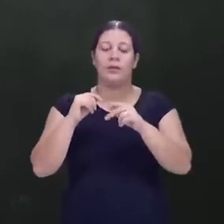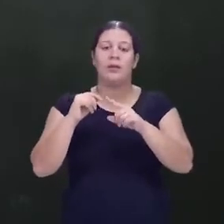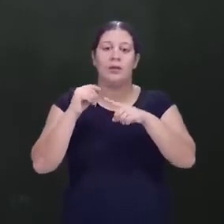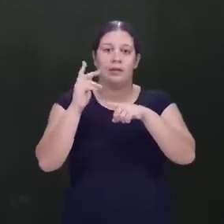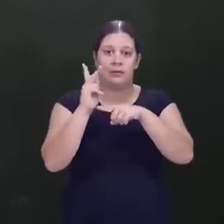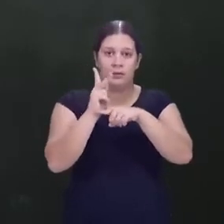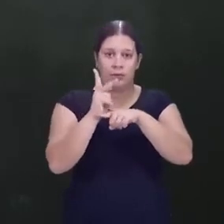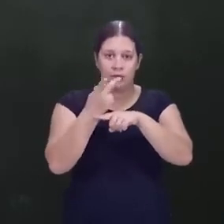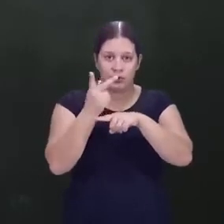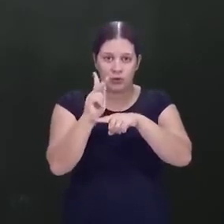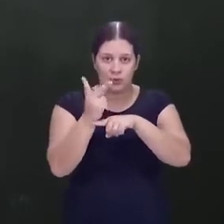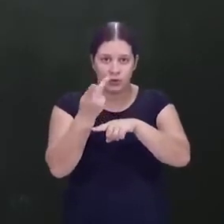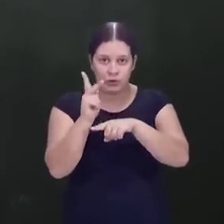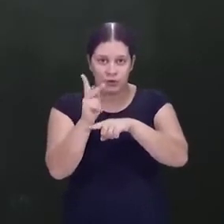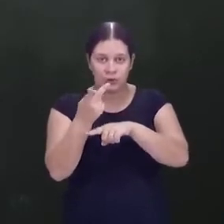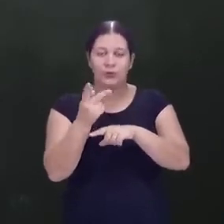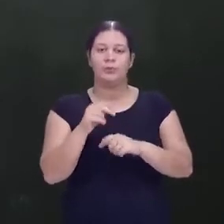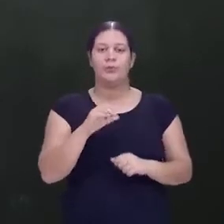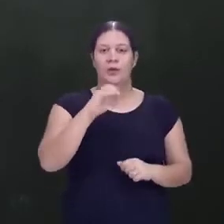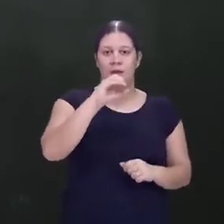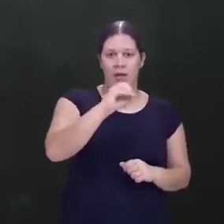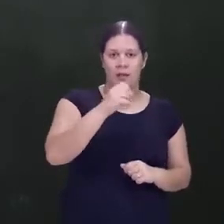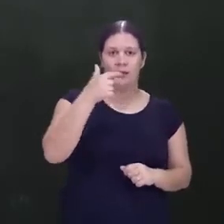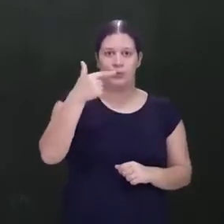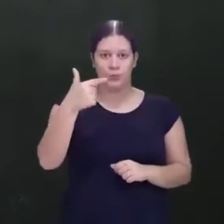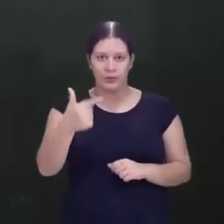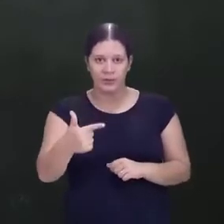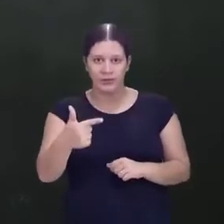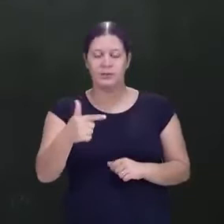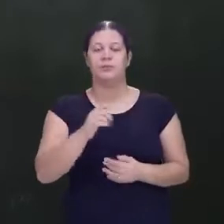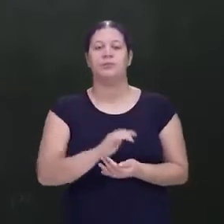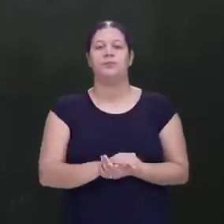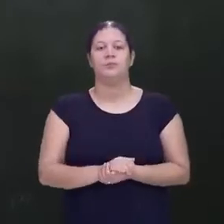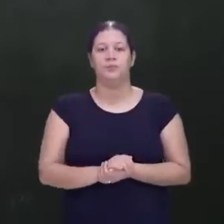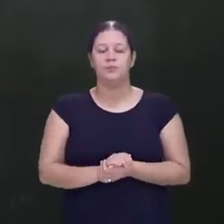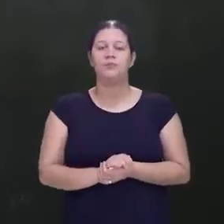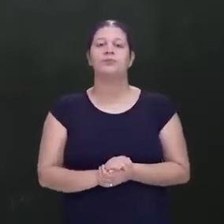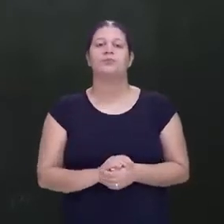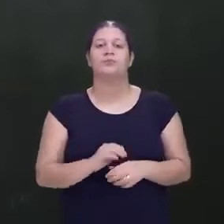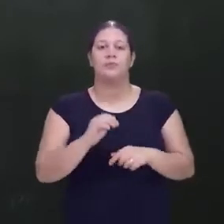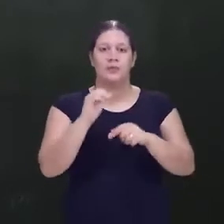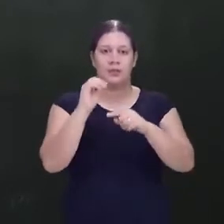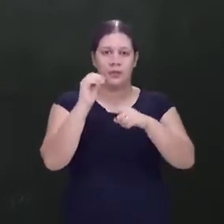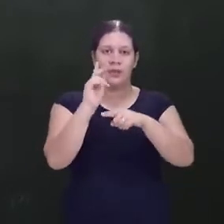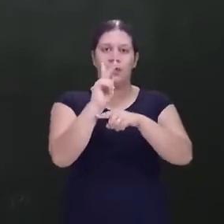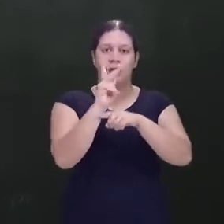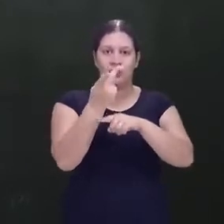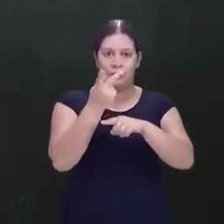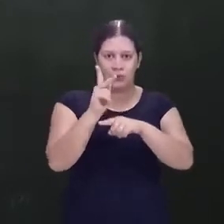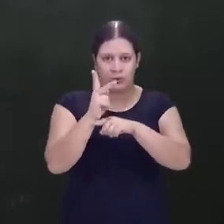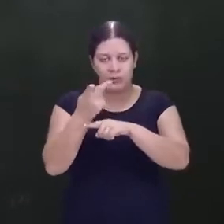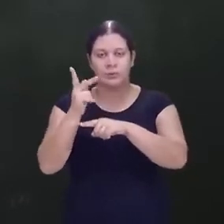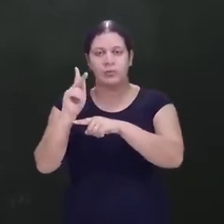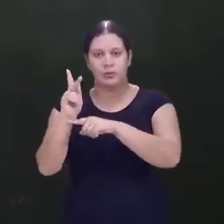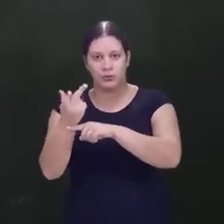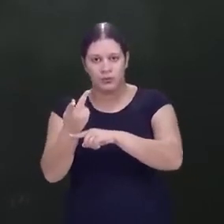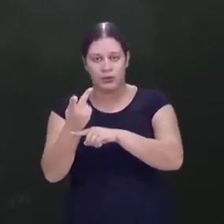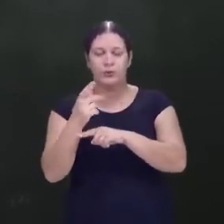representadas aqui, então, H2, cada bolinha dessa é um hidrogênio. Então, hidrogênio com hidrogênio, hidrogênio com